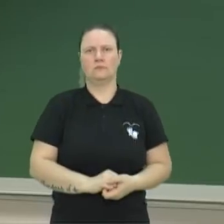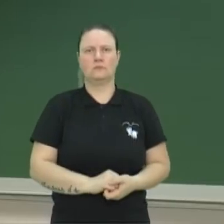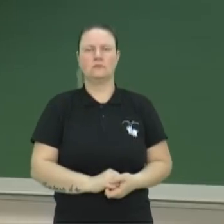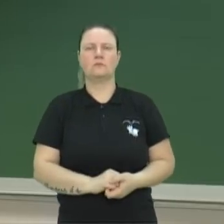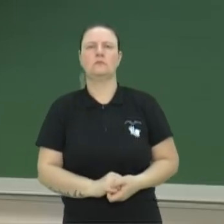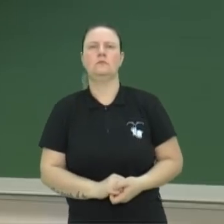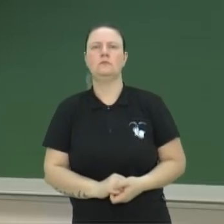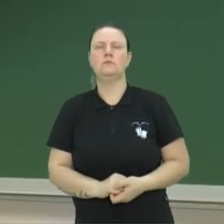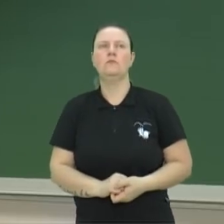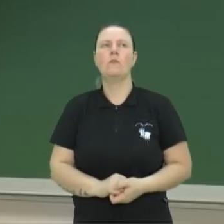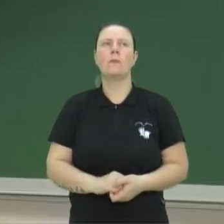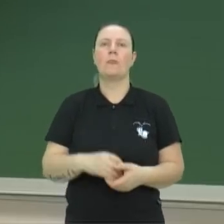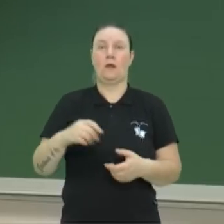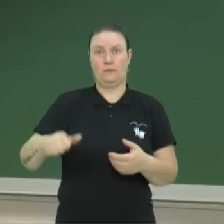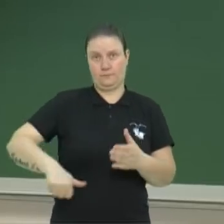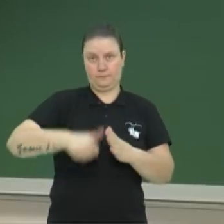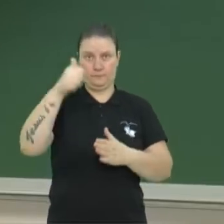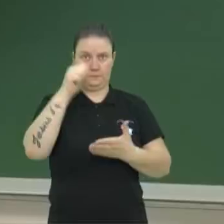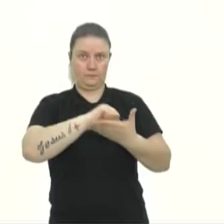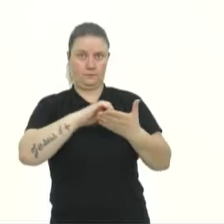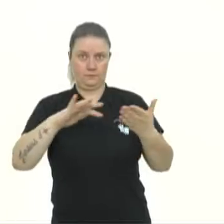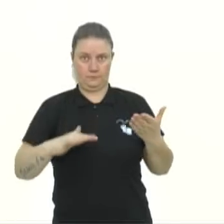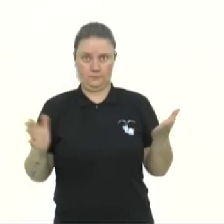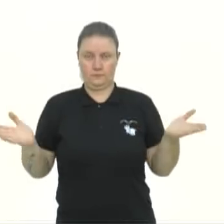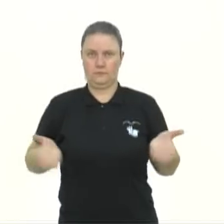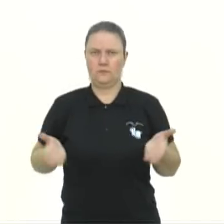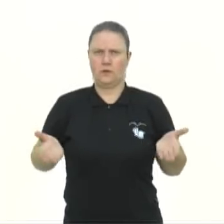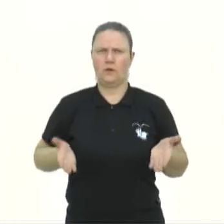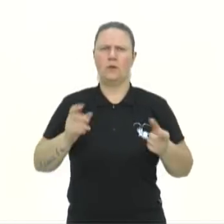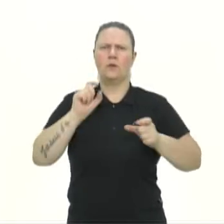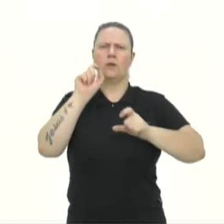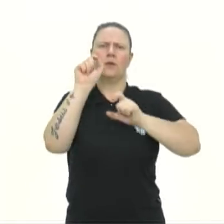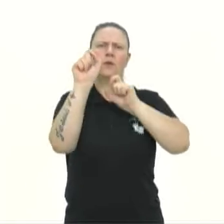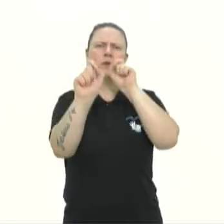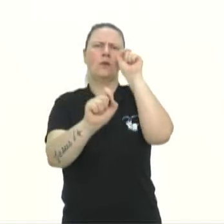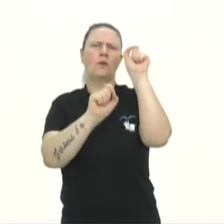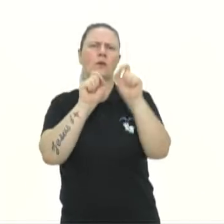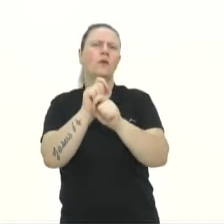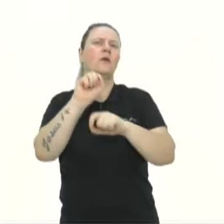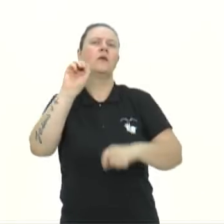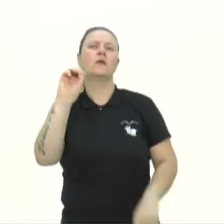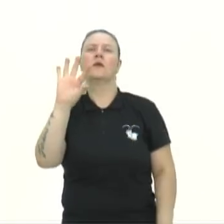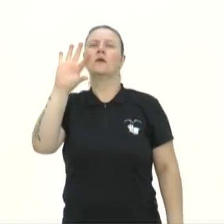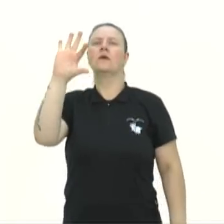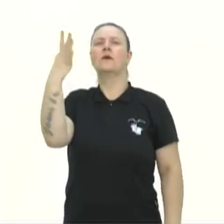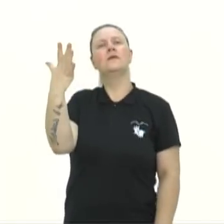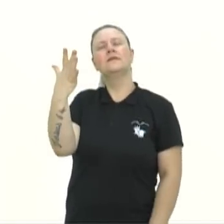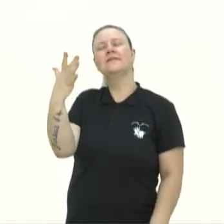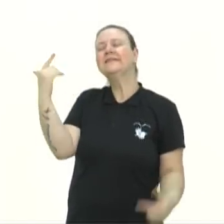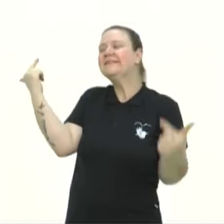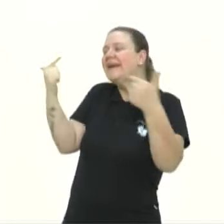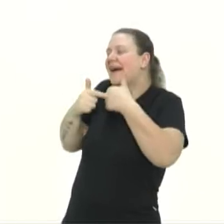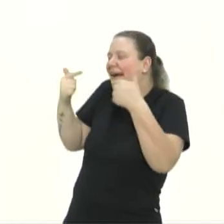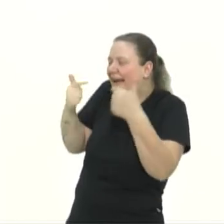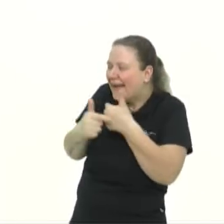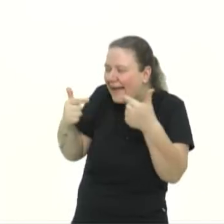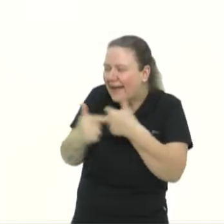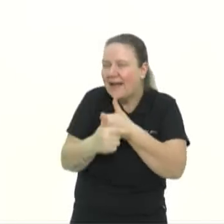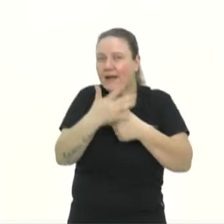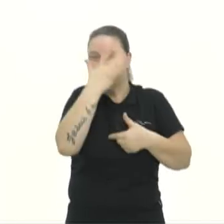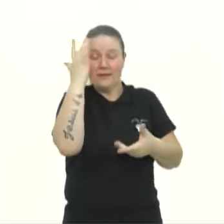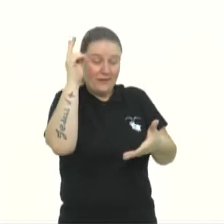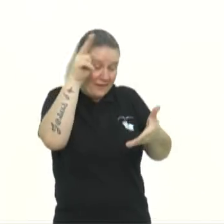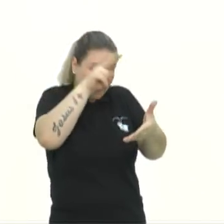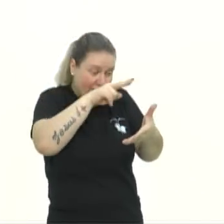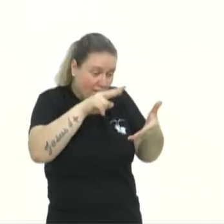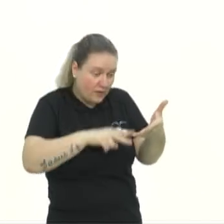primeira atividade de hoje, acompanhe comigo. Que fato provoca efeito de humor, tá, no leitor